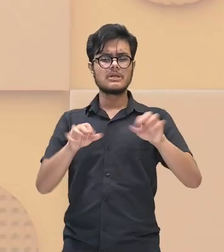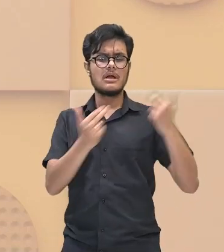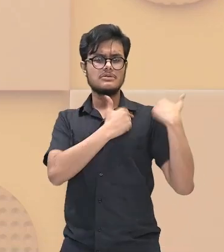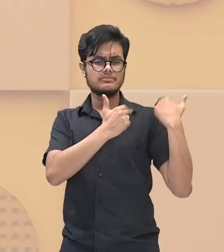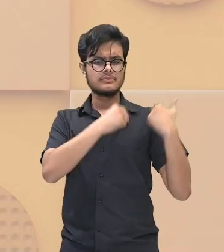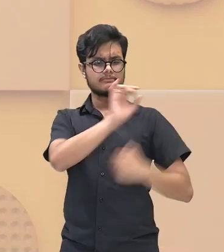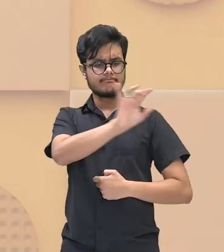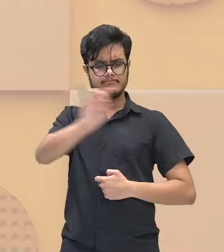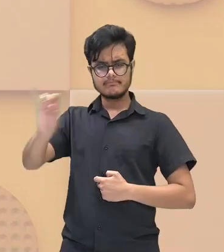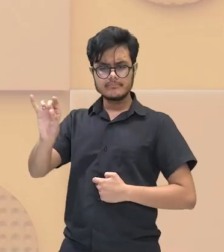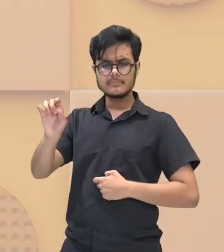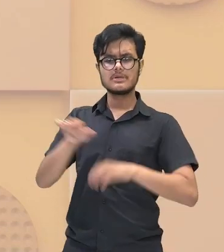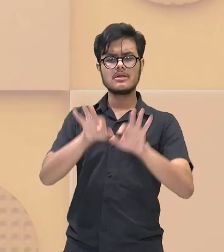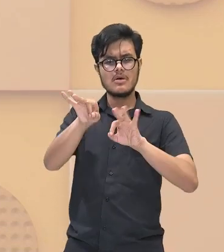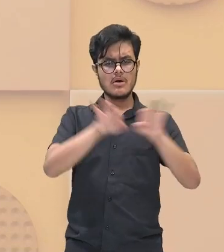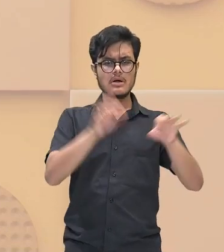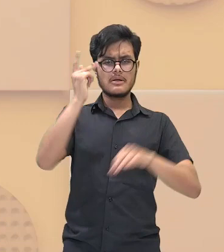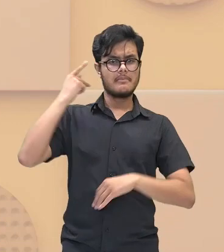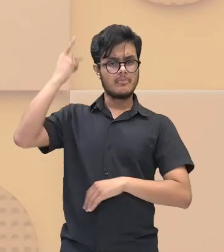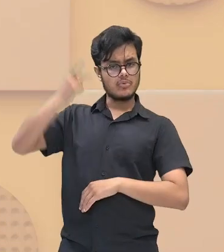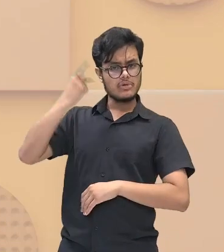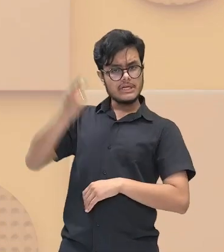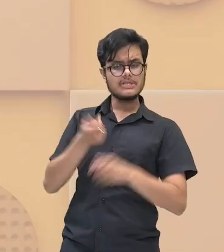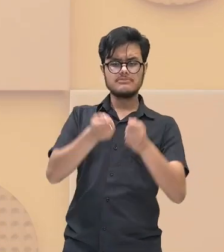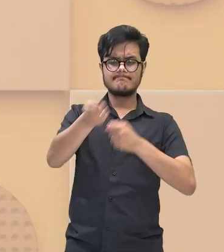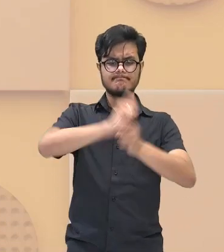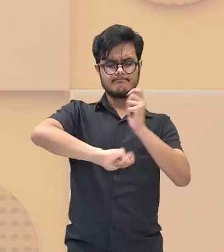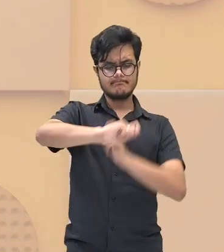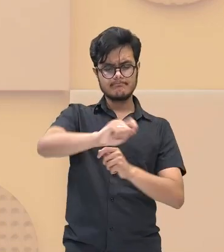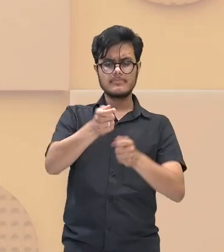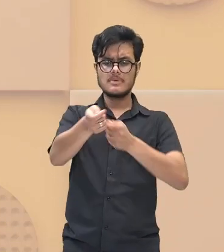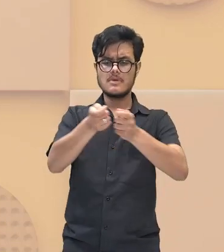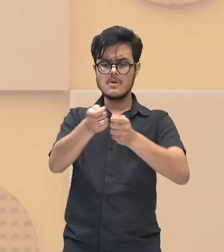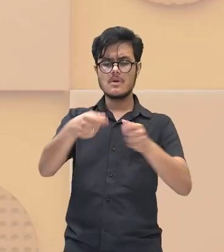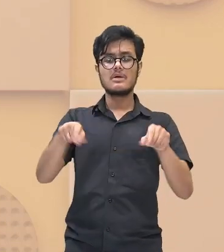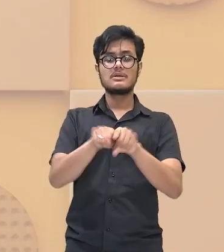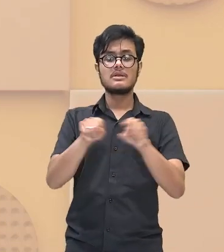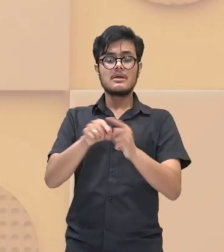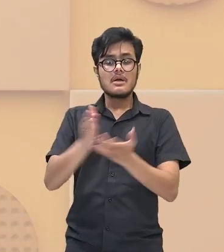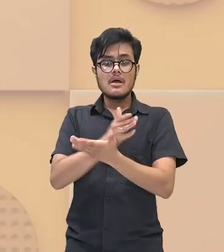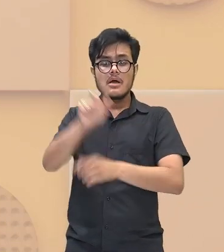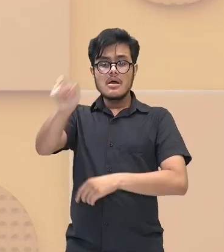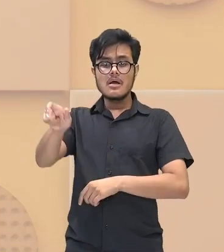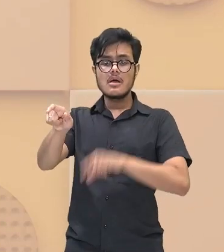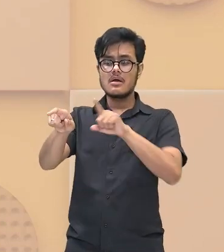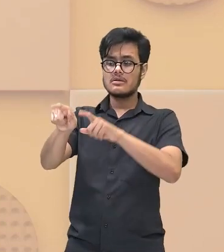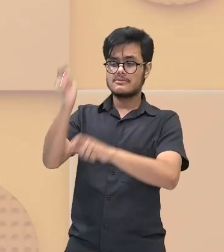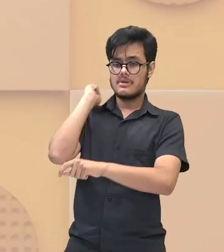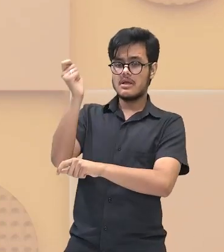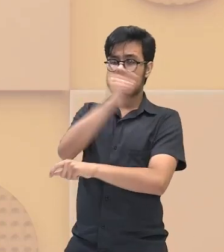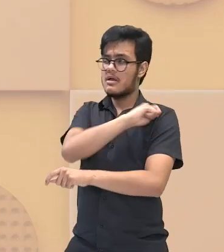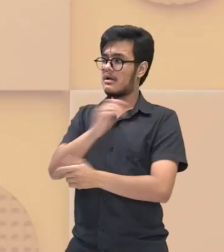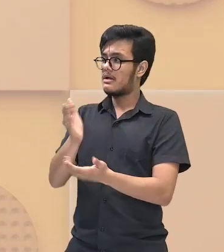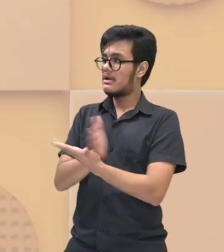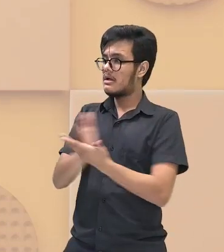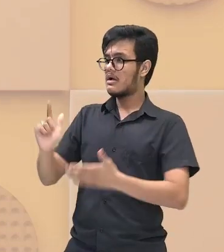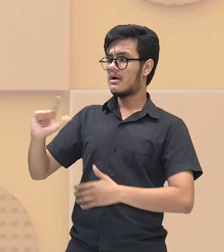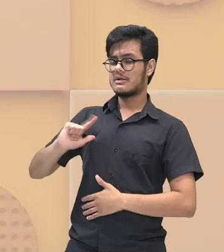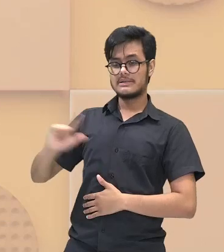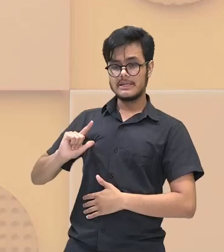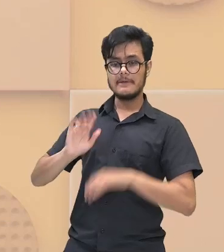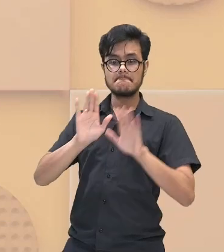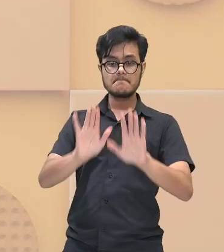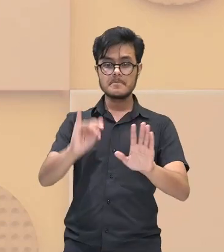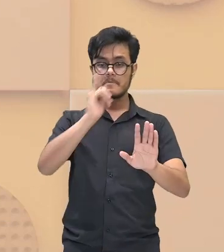ali organismos de administração e alguns deles também praticavam a escravização. Exemplo